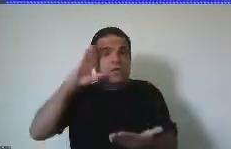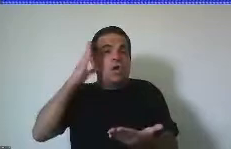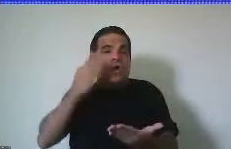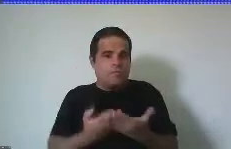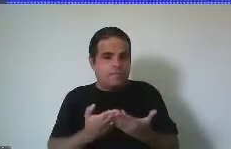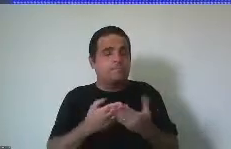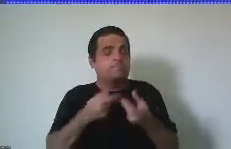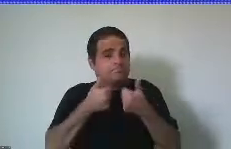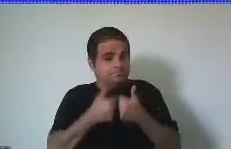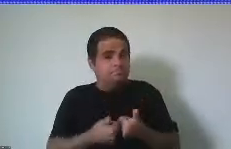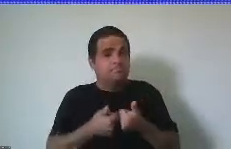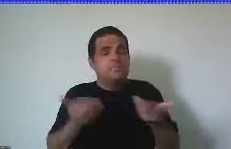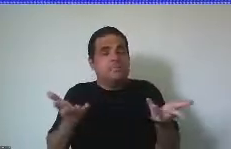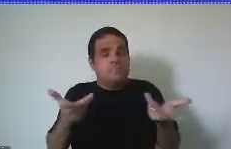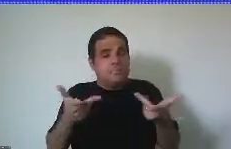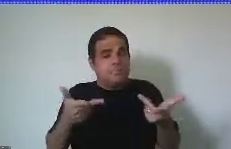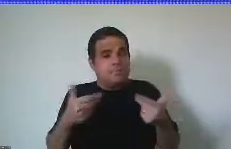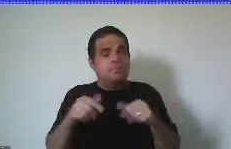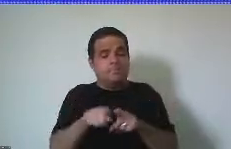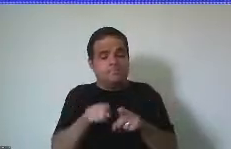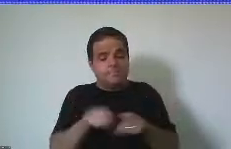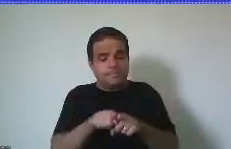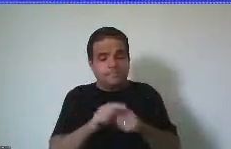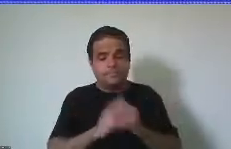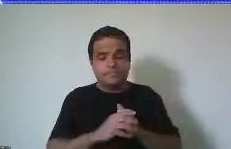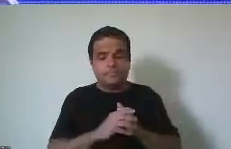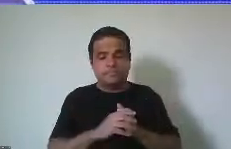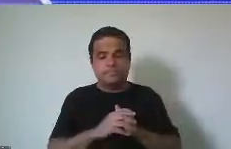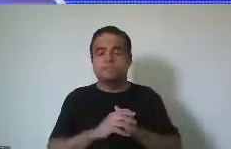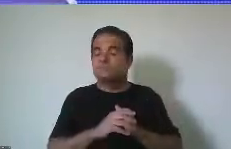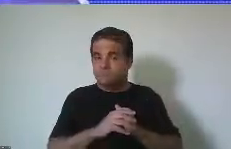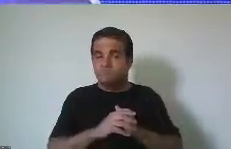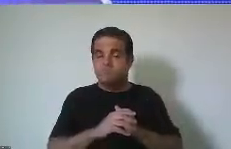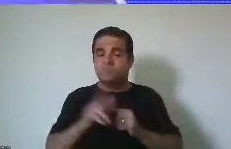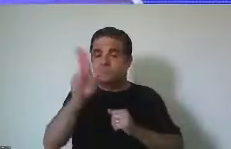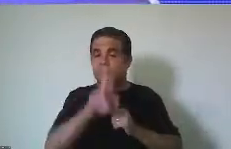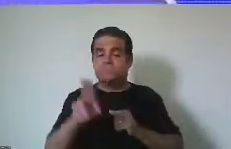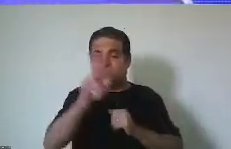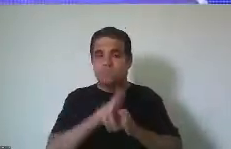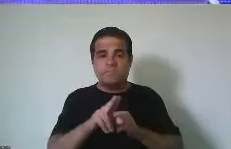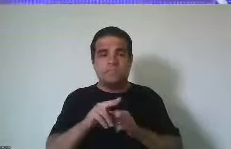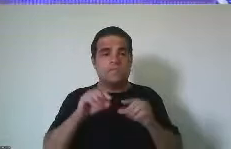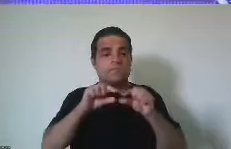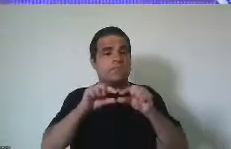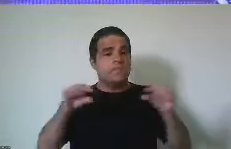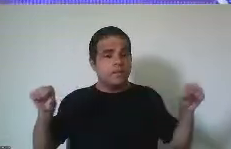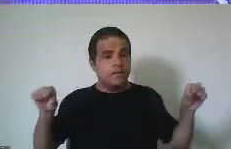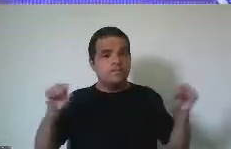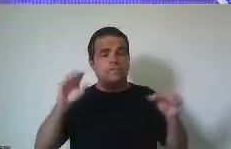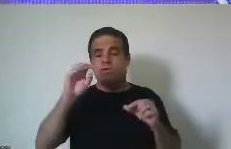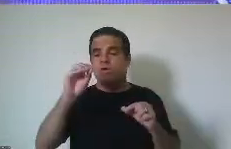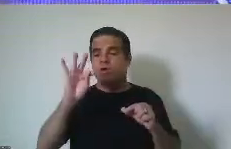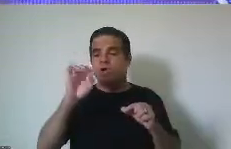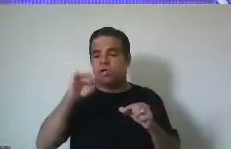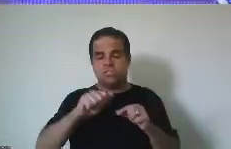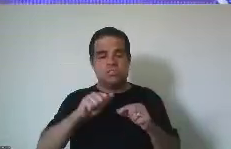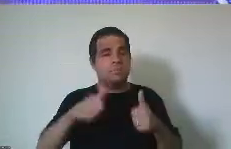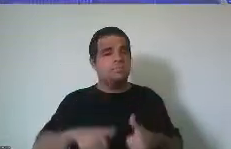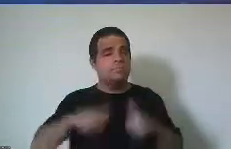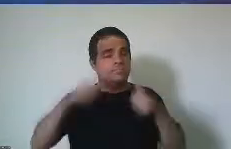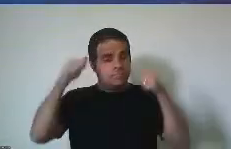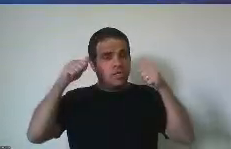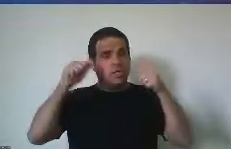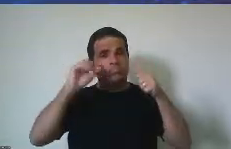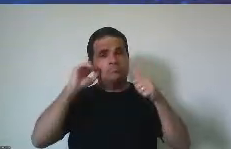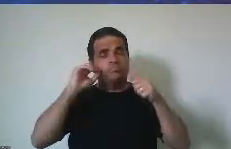eficiência a subestação digital também usa fibra ótica ao invés dos cabos de cobre Então desse